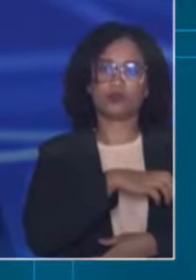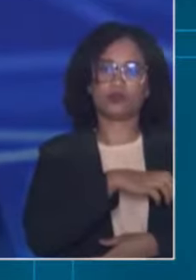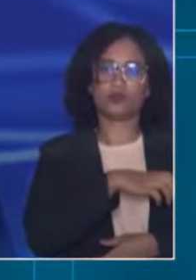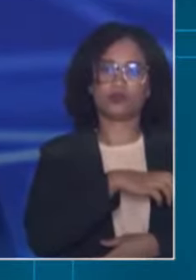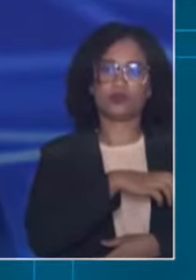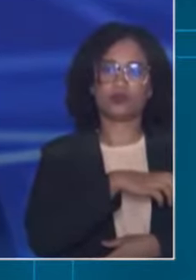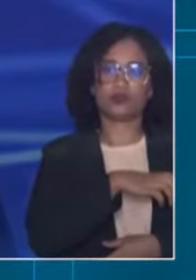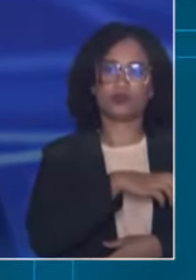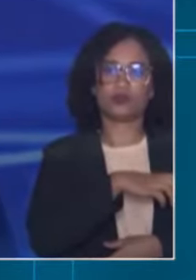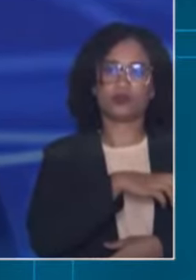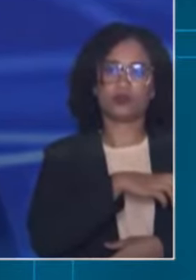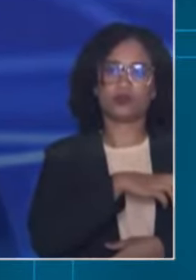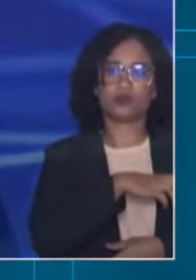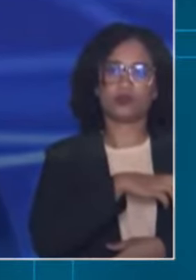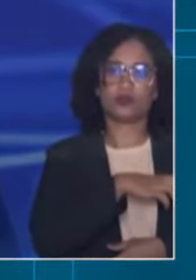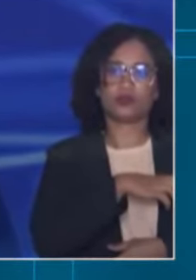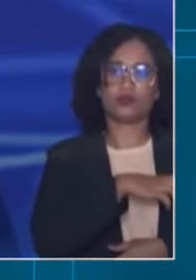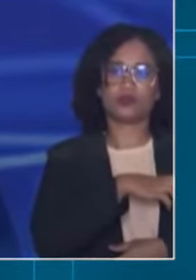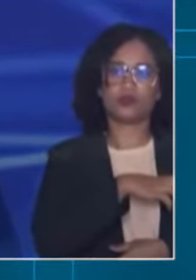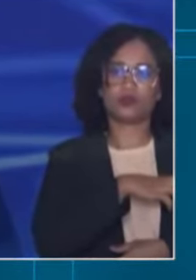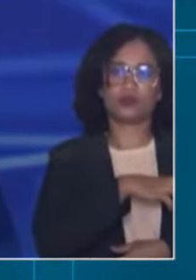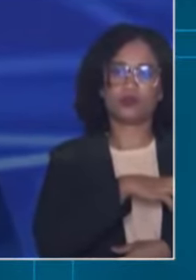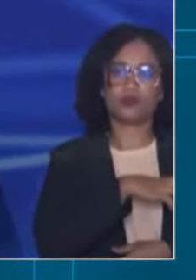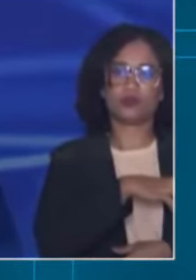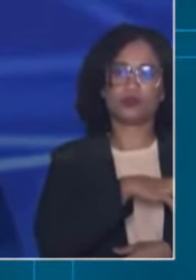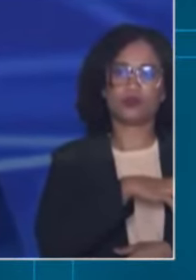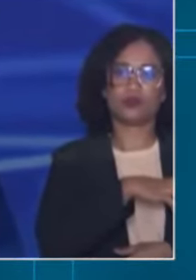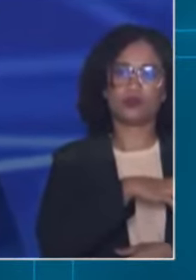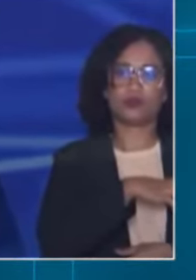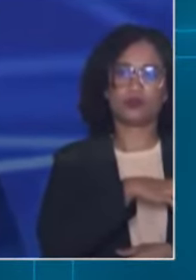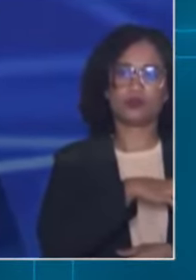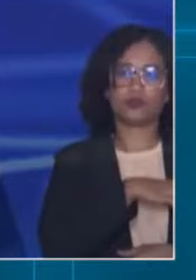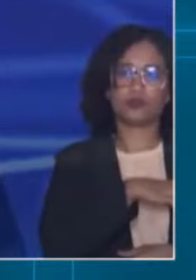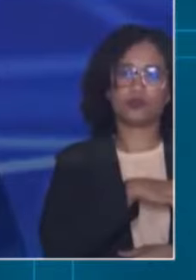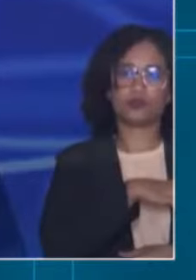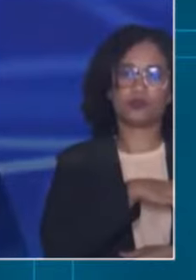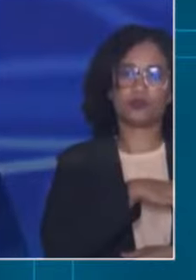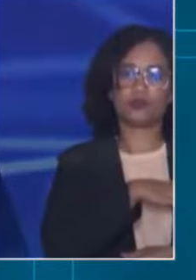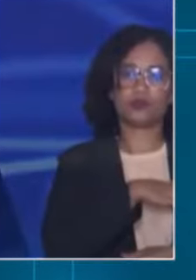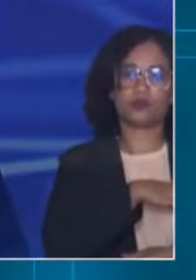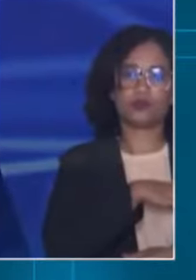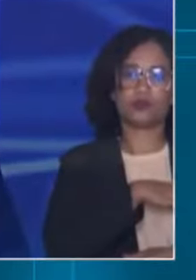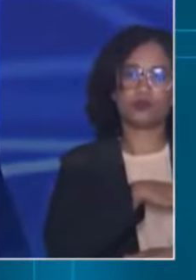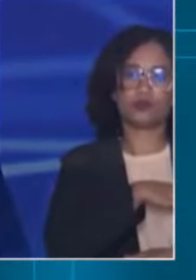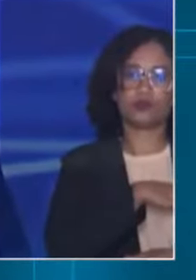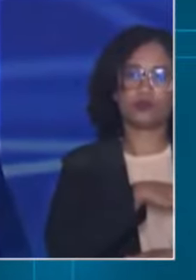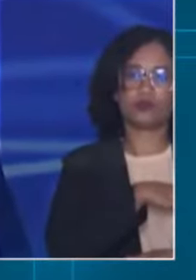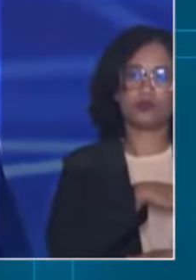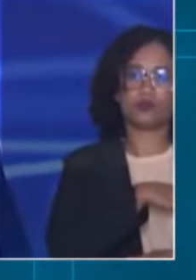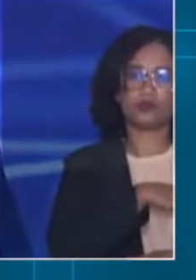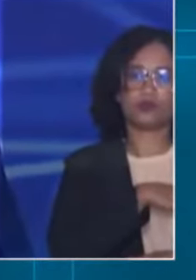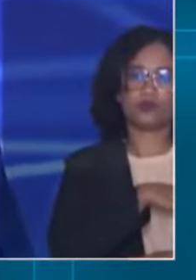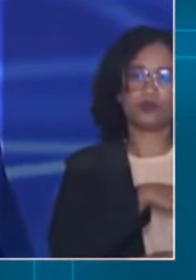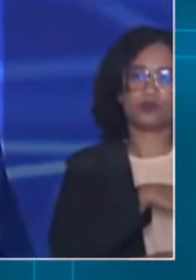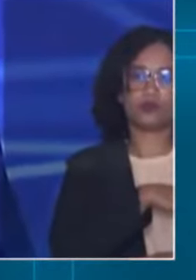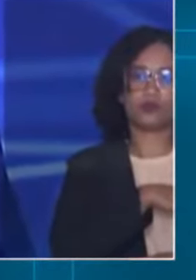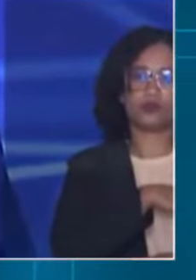de 75%. Então, vai ser algo acachapante. Para as forças do atual governo do